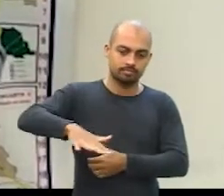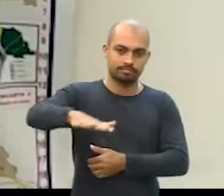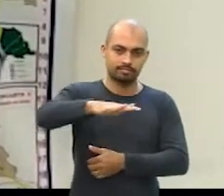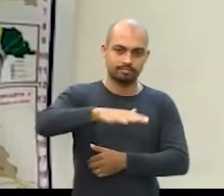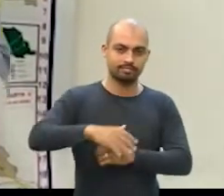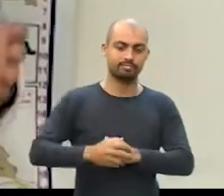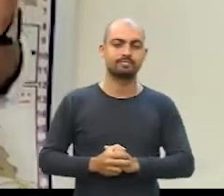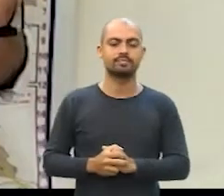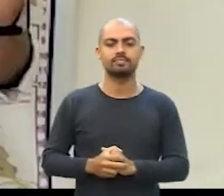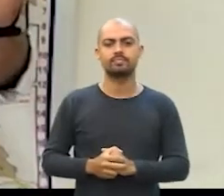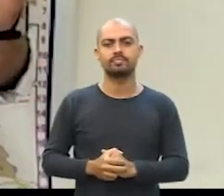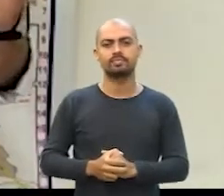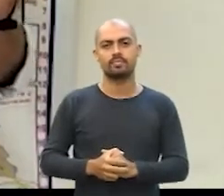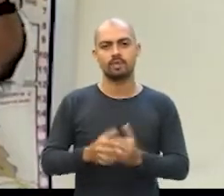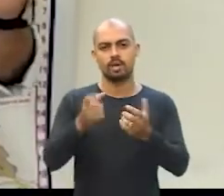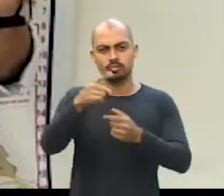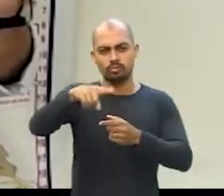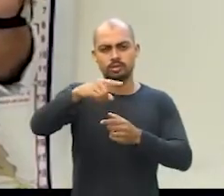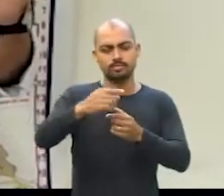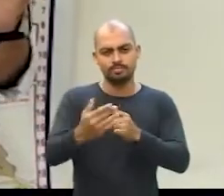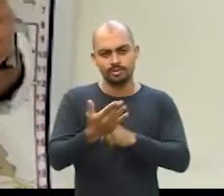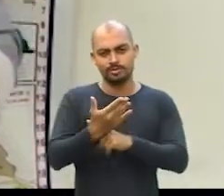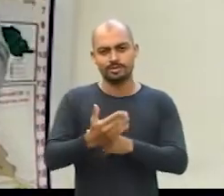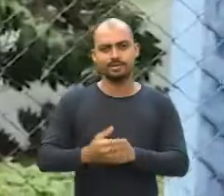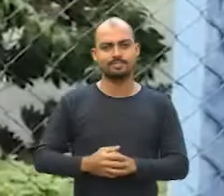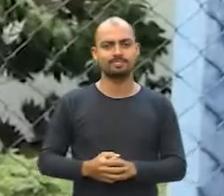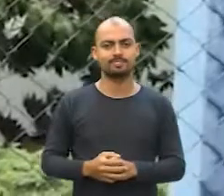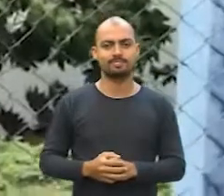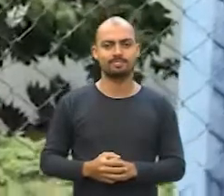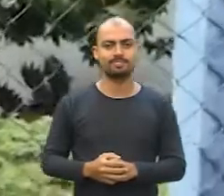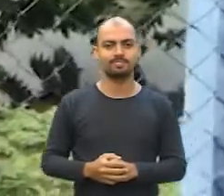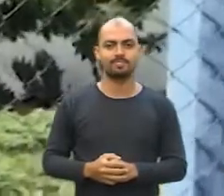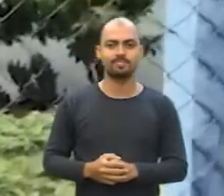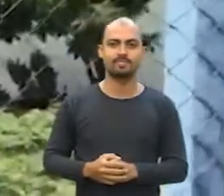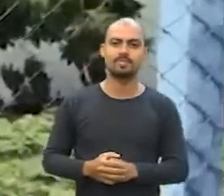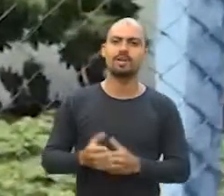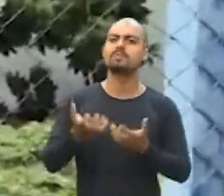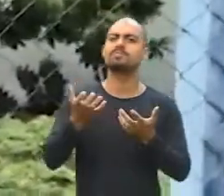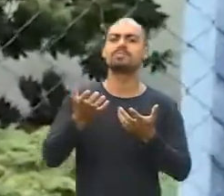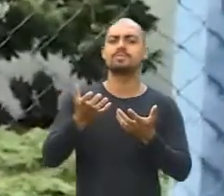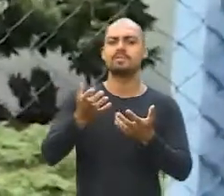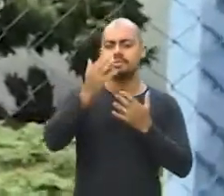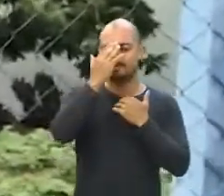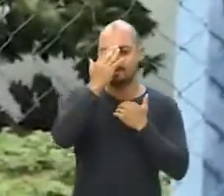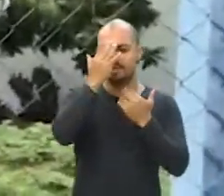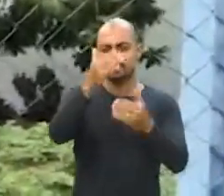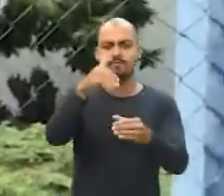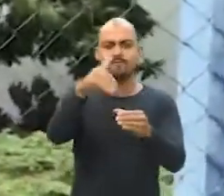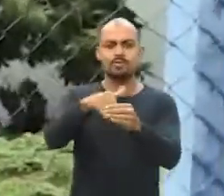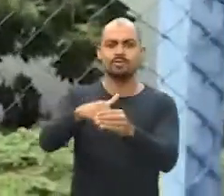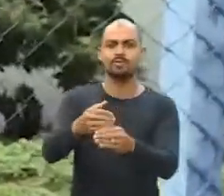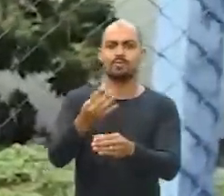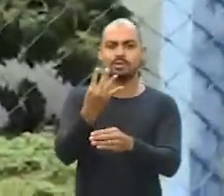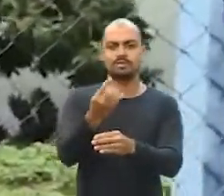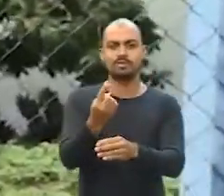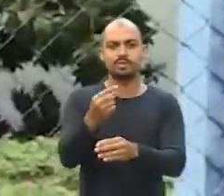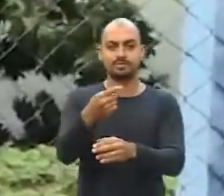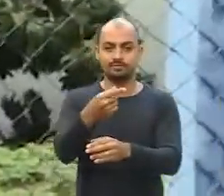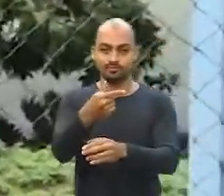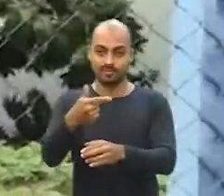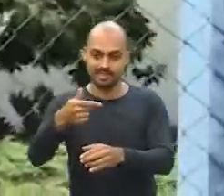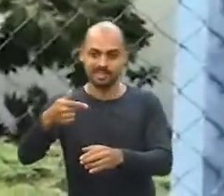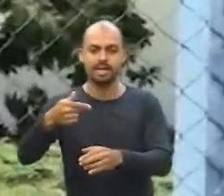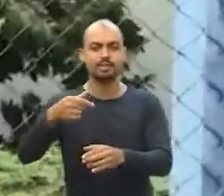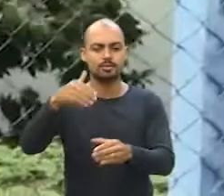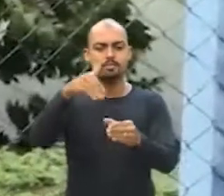nossa população. Conto com a ajuda de todos. Gostaria de agradecer os